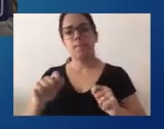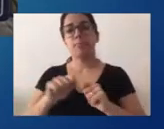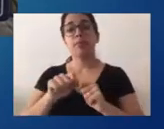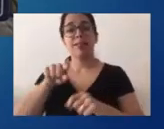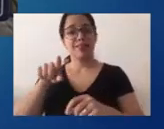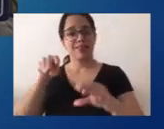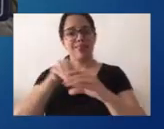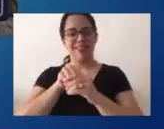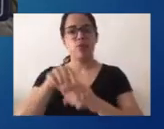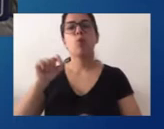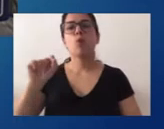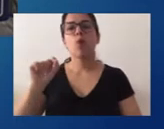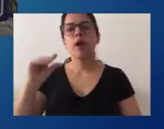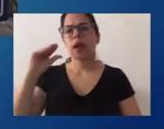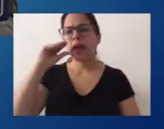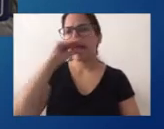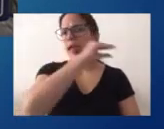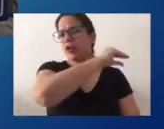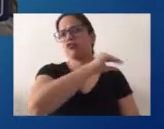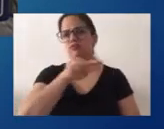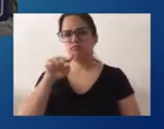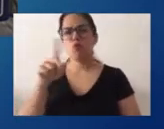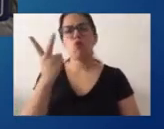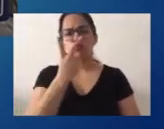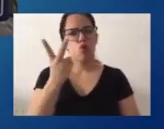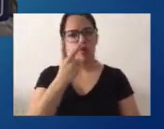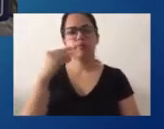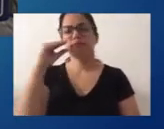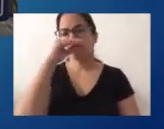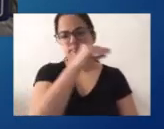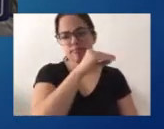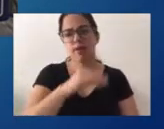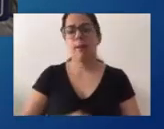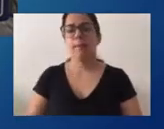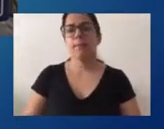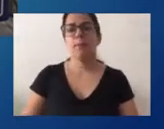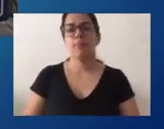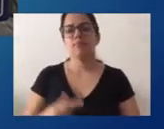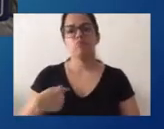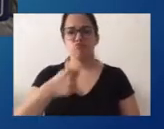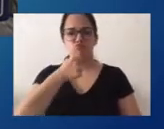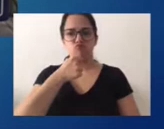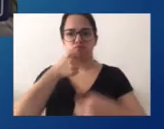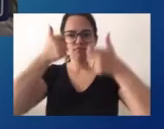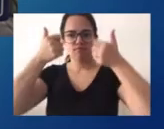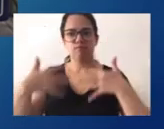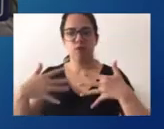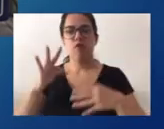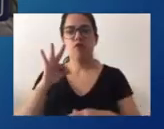estufa são equipamentos que geram calor, né? Então, recordando um pouco, né? Na realidade, vocês ainda não viram esse